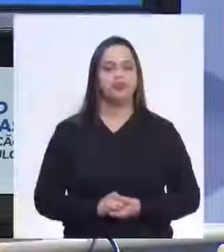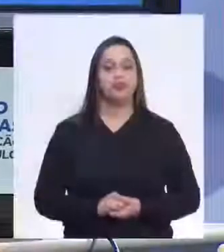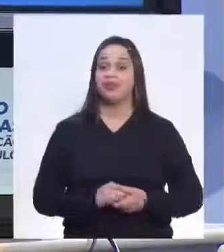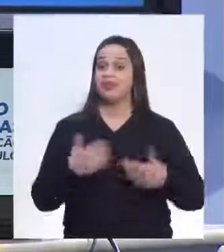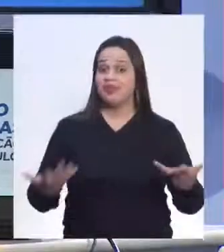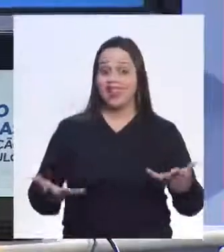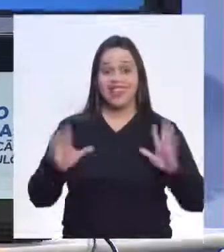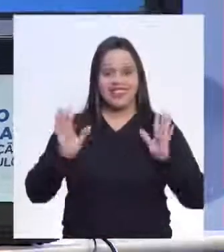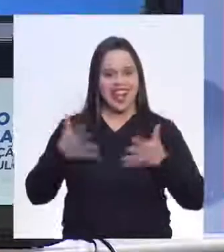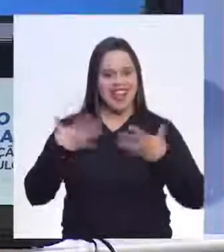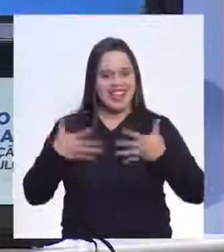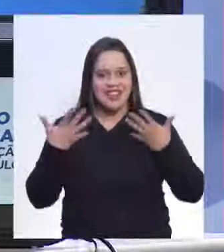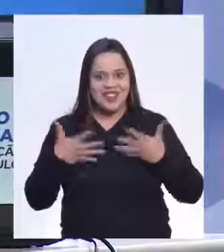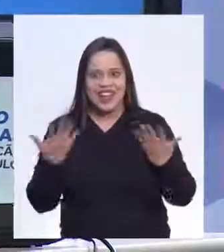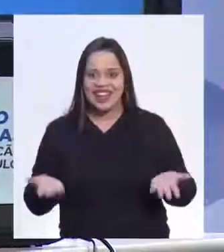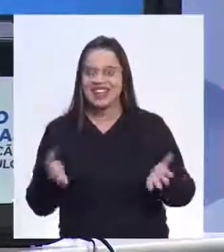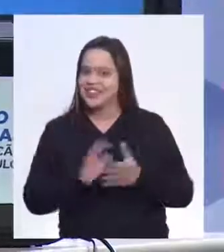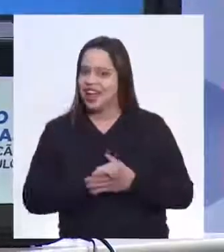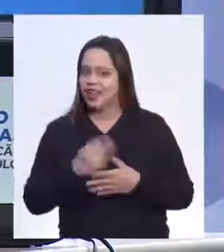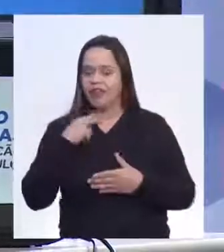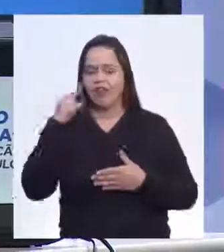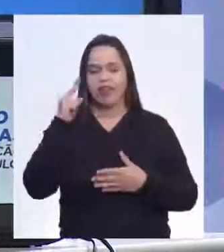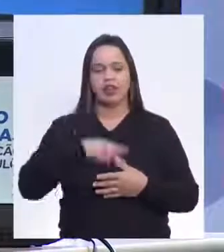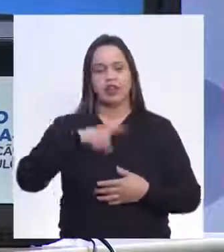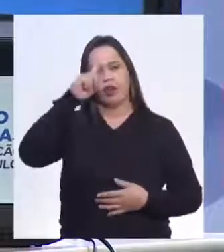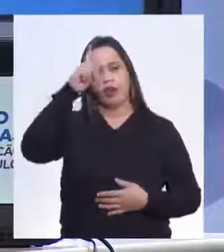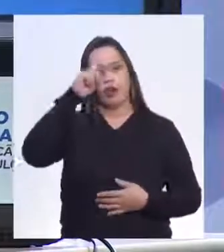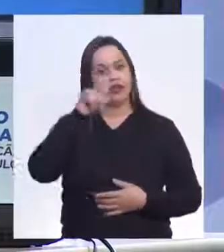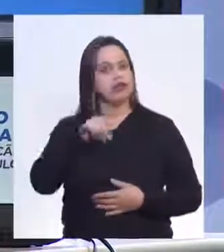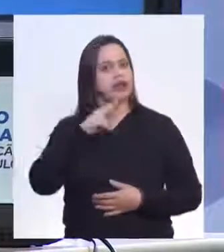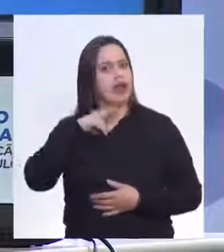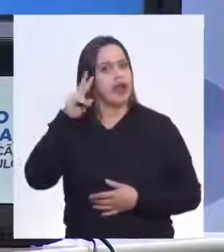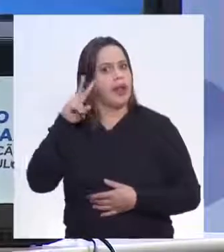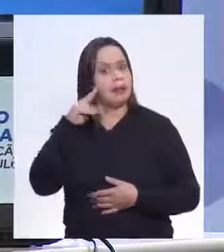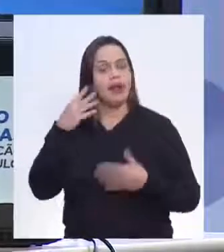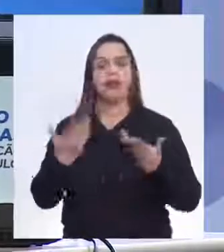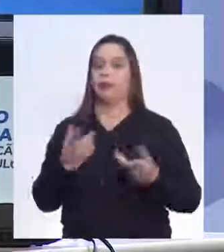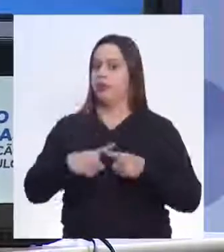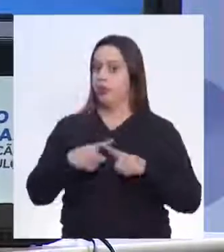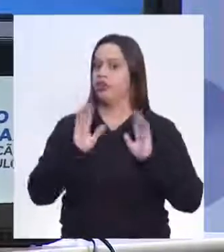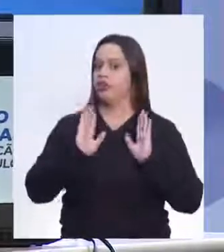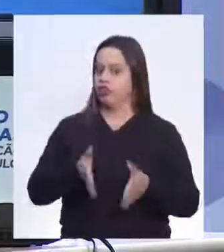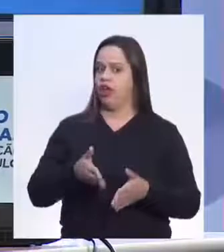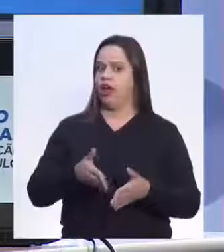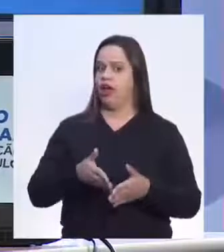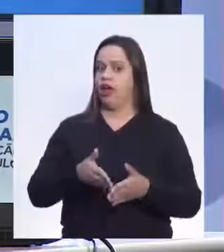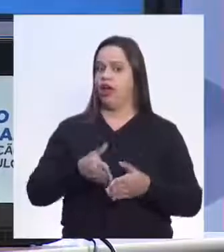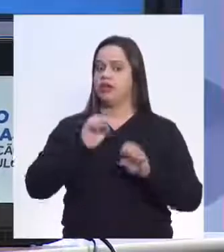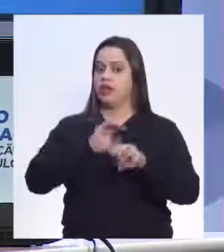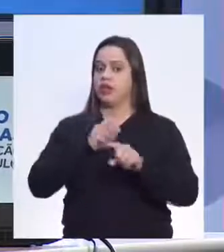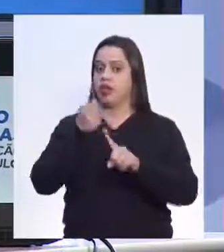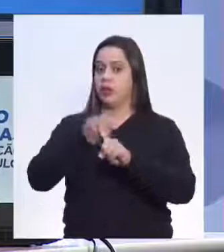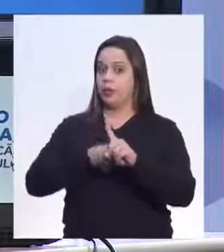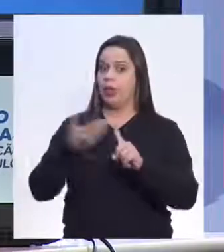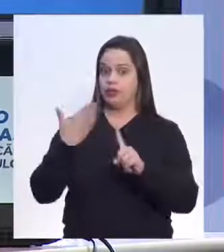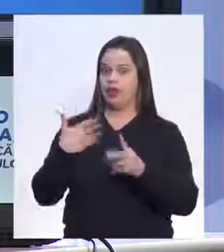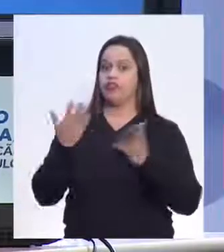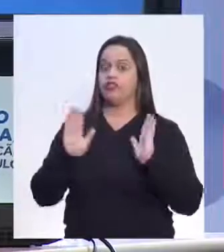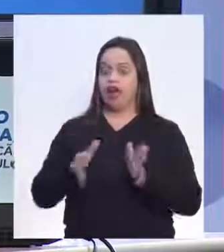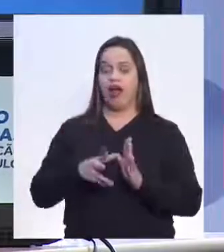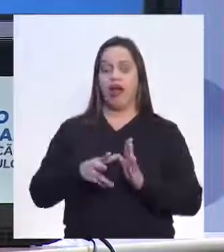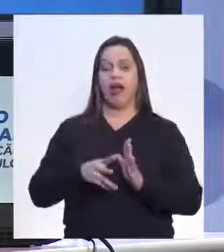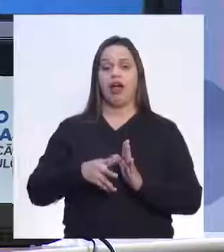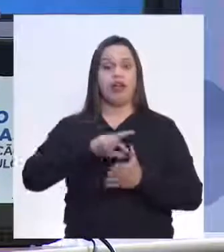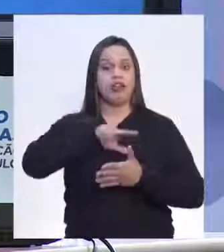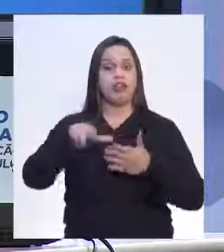Ai, que eu tô animada. Eu estava aqui com dúvidas se vocês tinham lembrado, porque a gente deu isso no mês passado, não foi? E aí vários